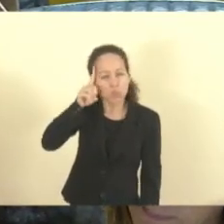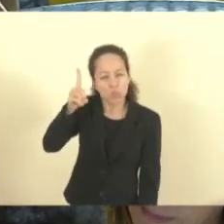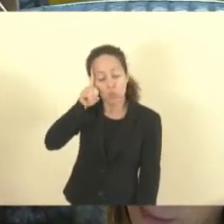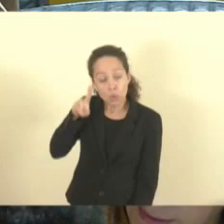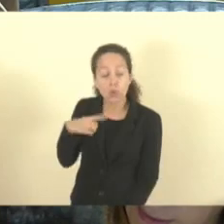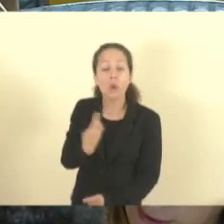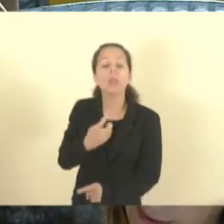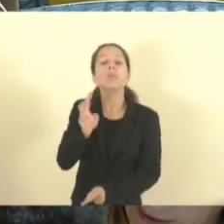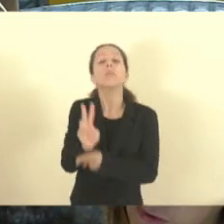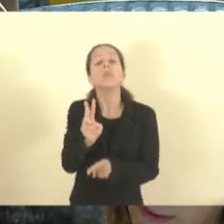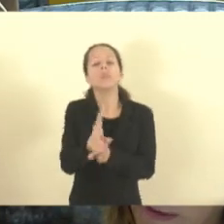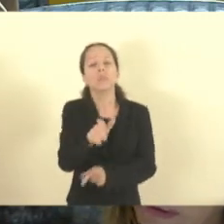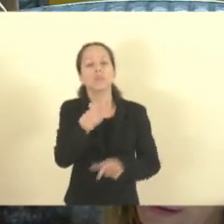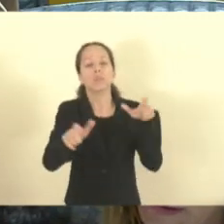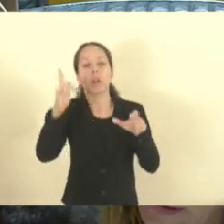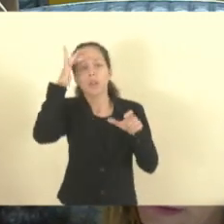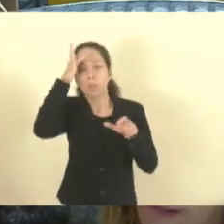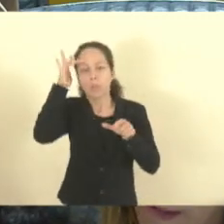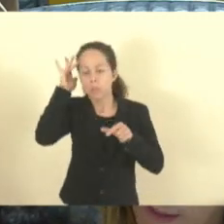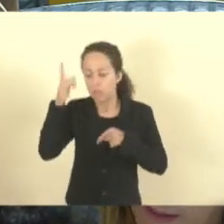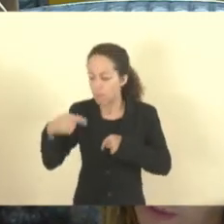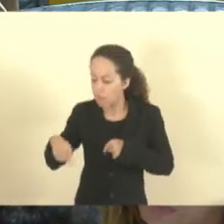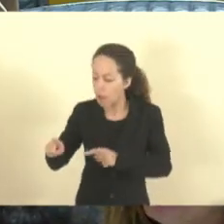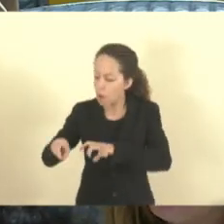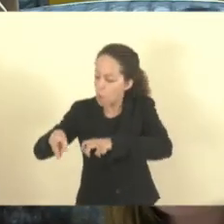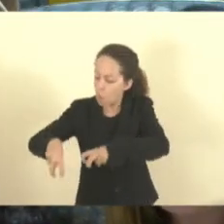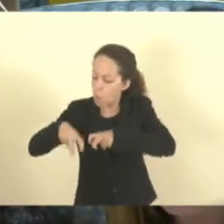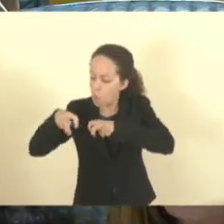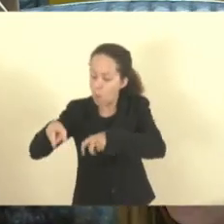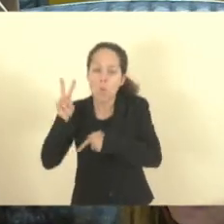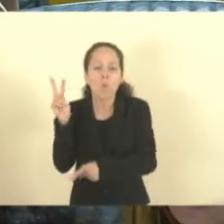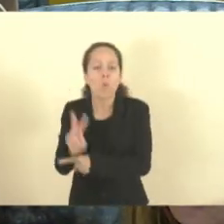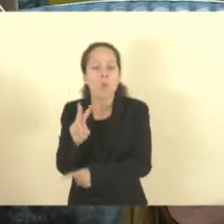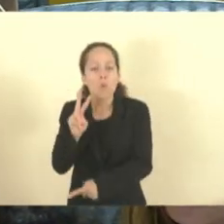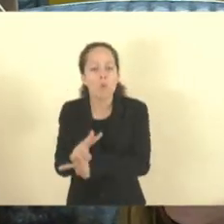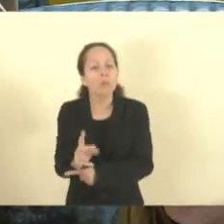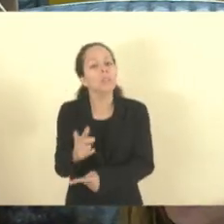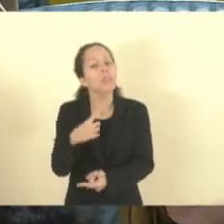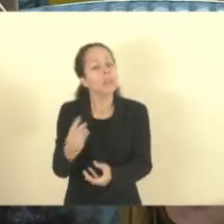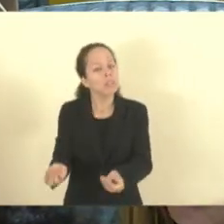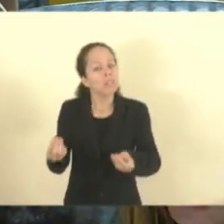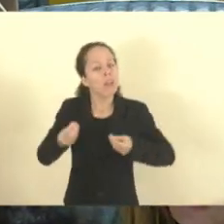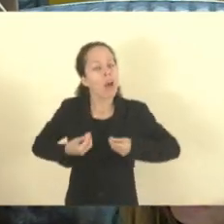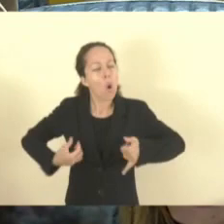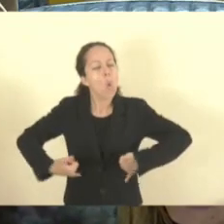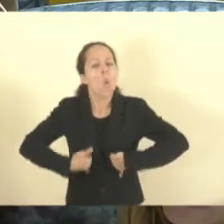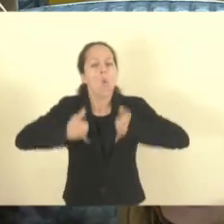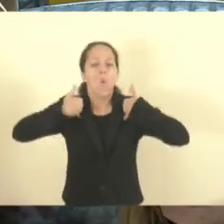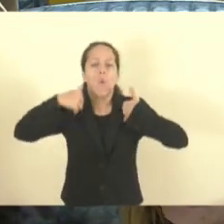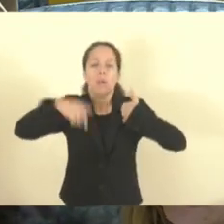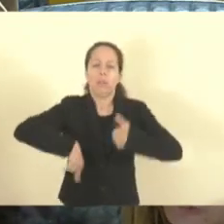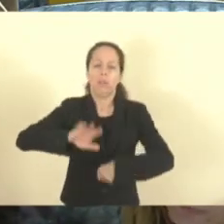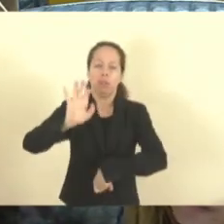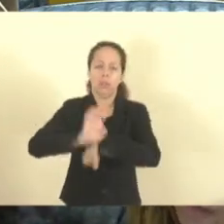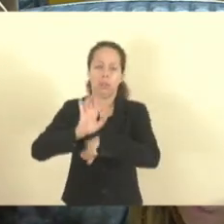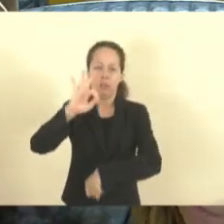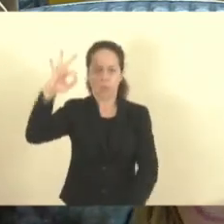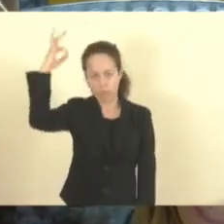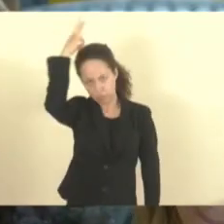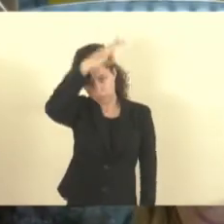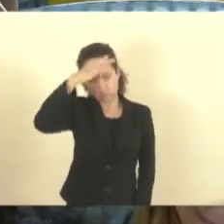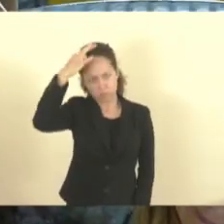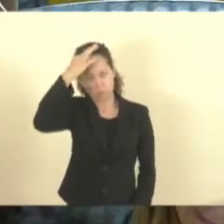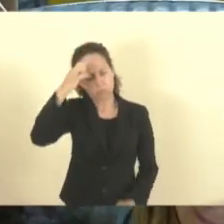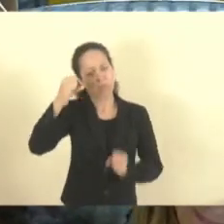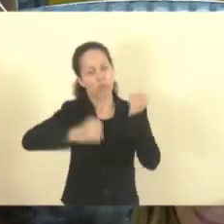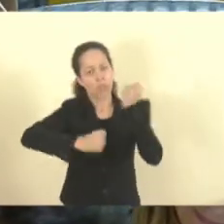rural. O produtor que orgulha o nosso estado, as nossas cooperativas de laticínio, e gerando